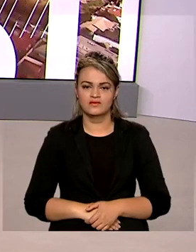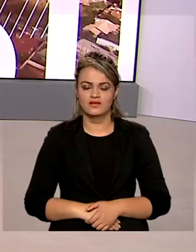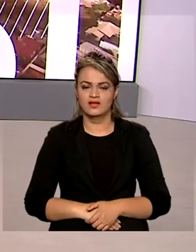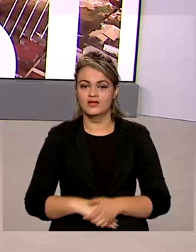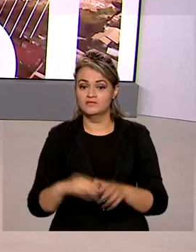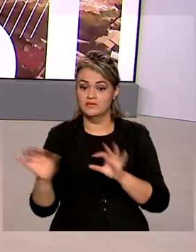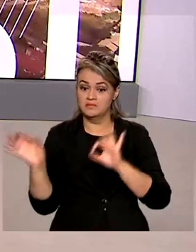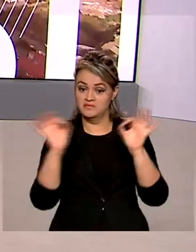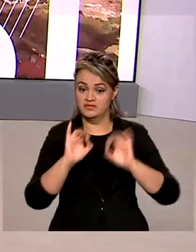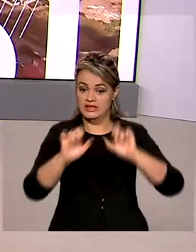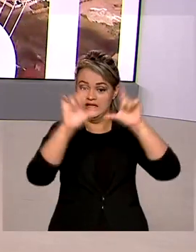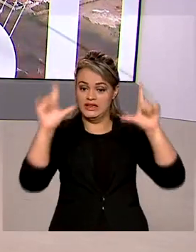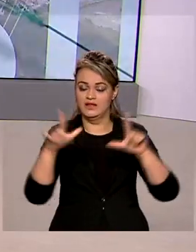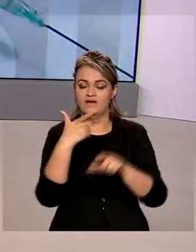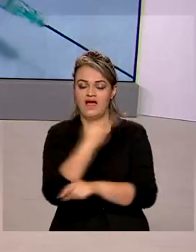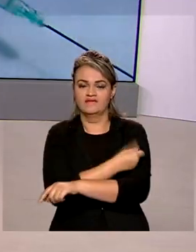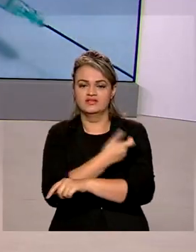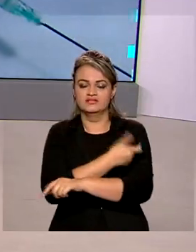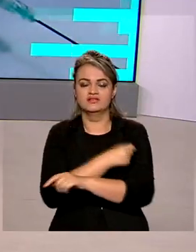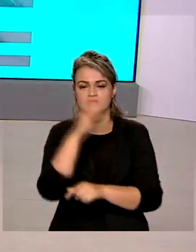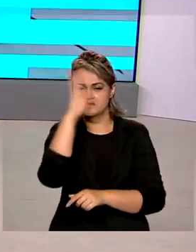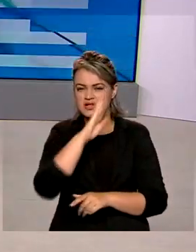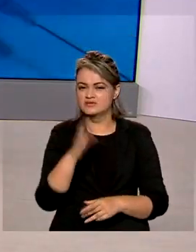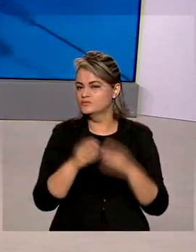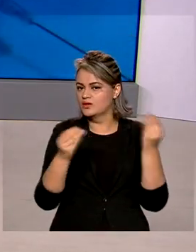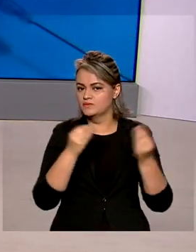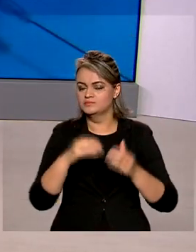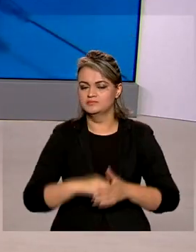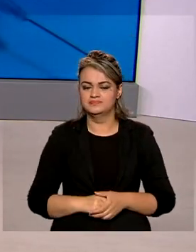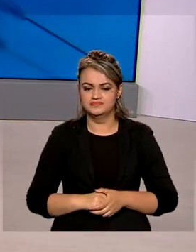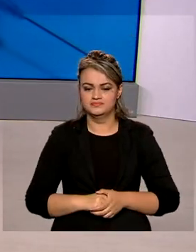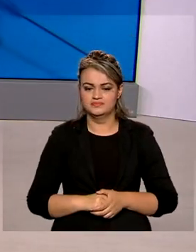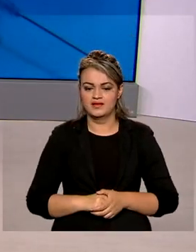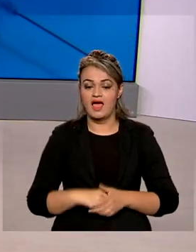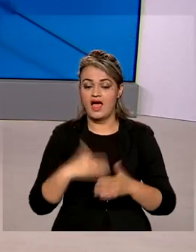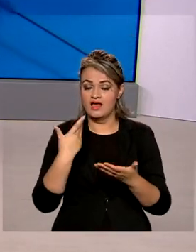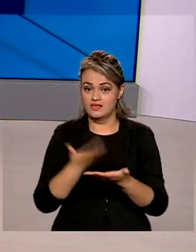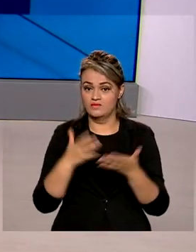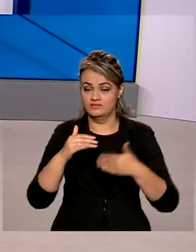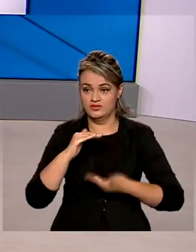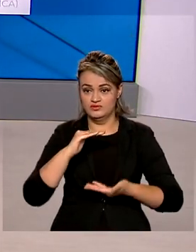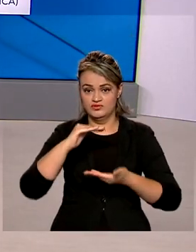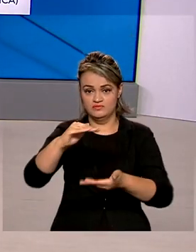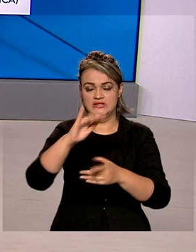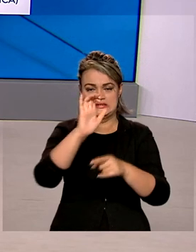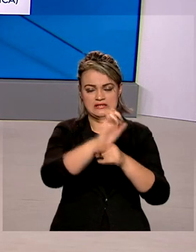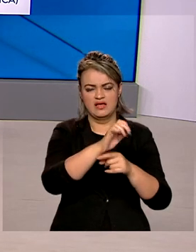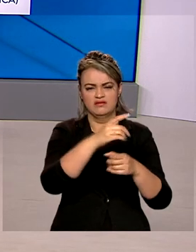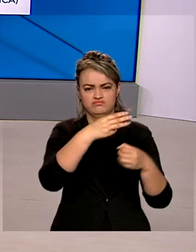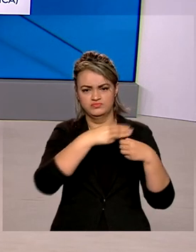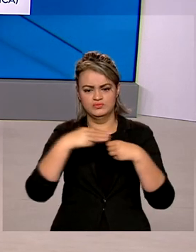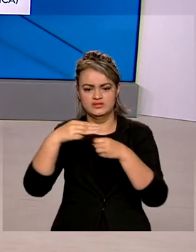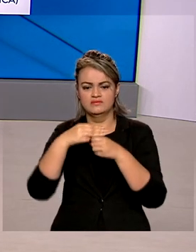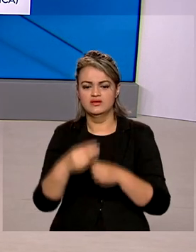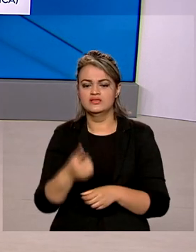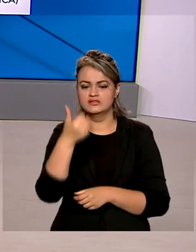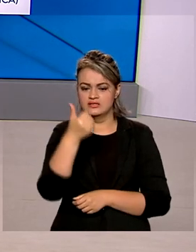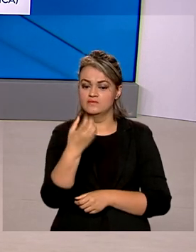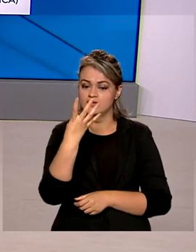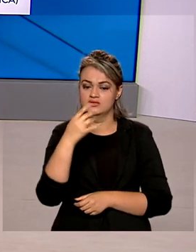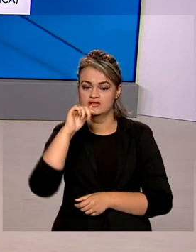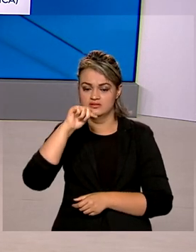Vamos ver agora aqui no telão como está a vacinação pelo Brasil. Vamos lá? Até agora foram distribuídas aí a estados e municípios